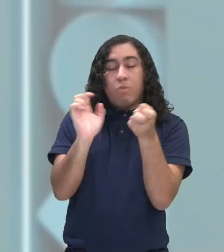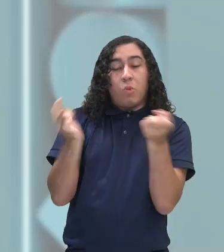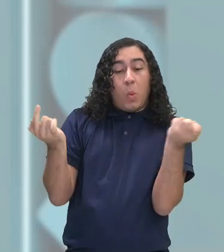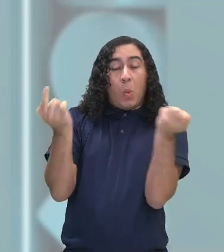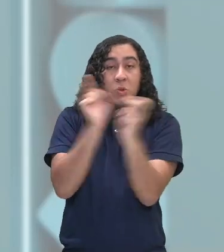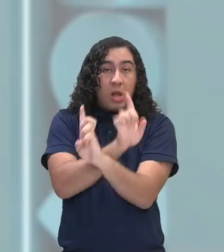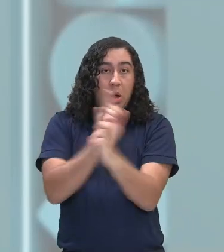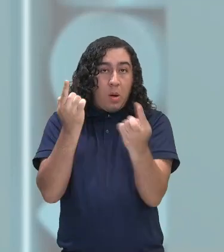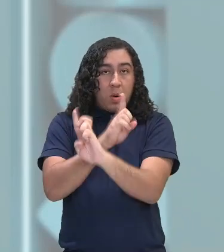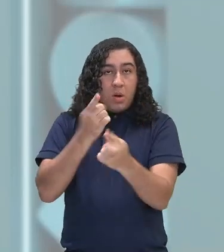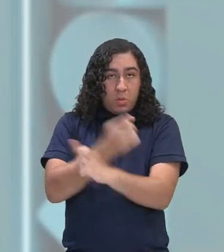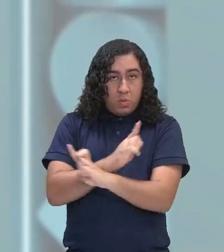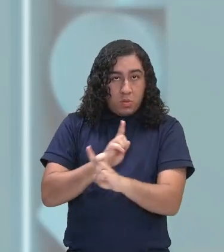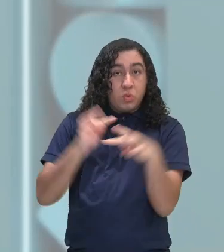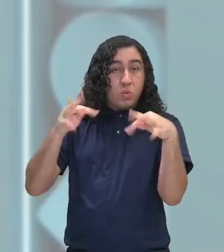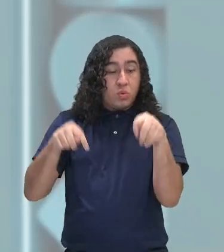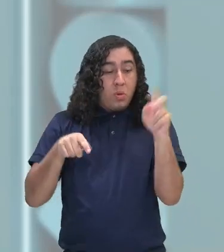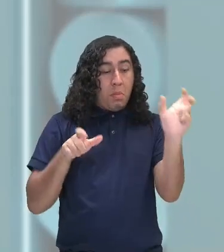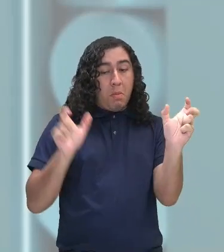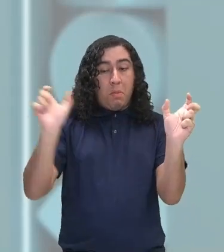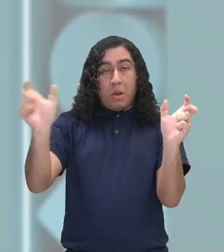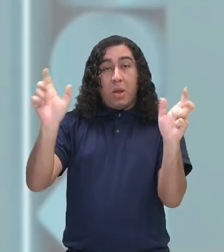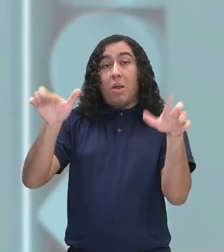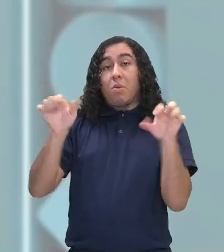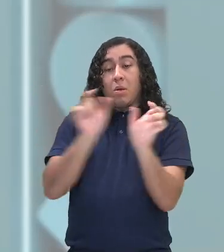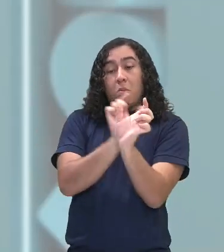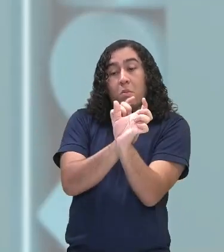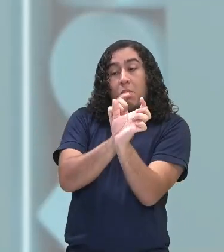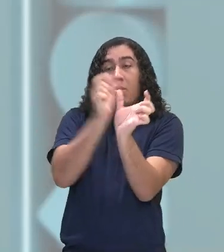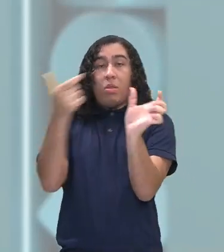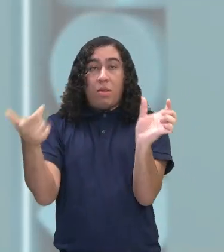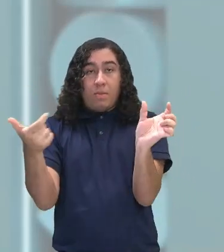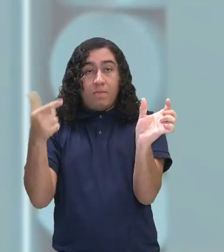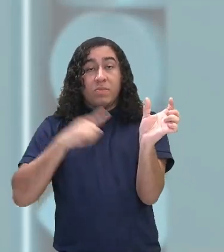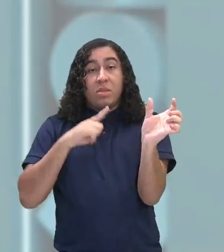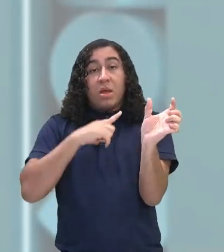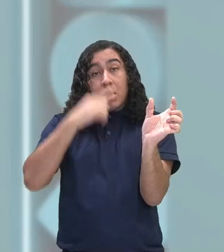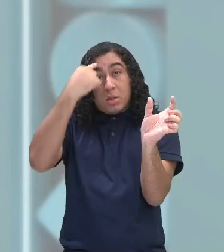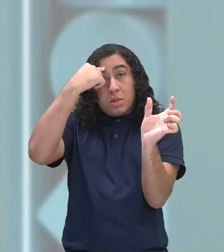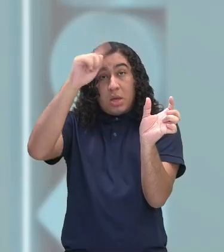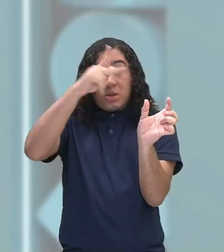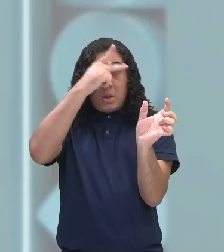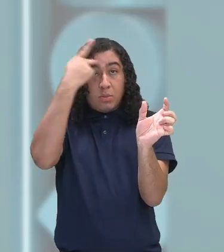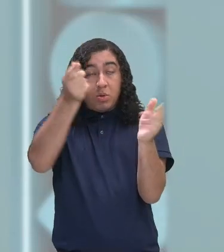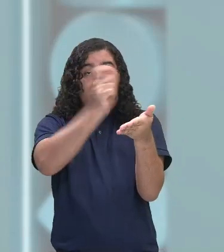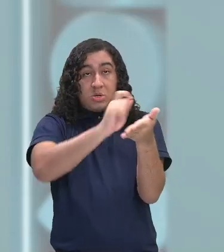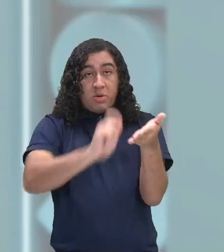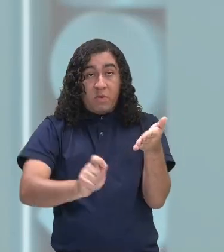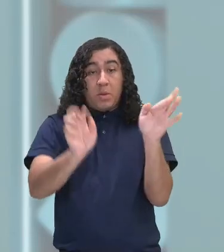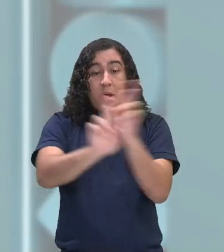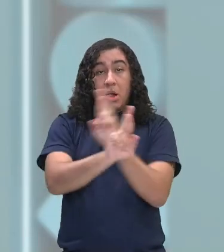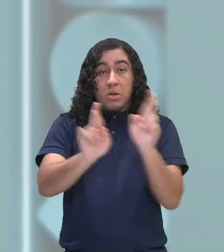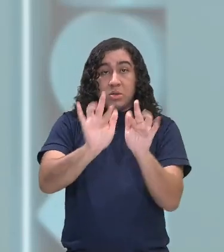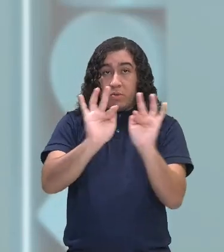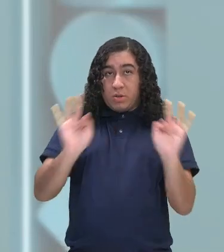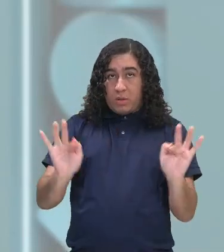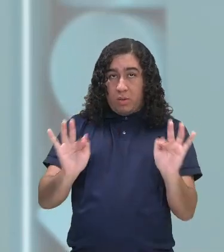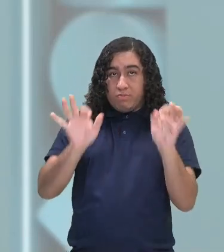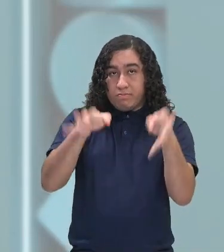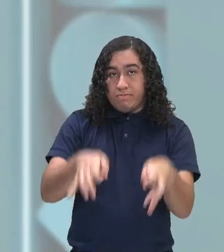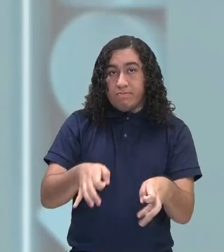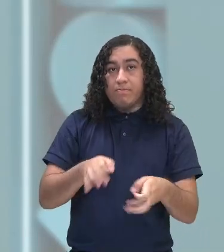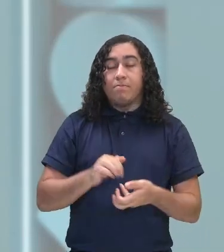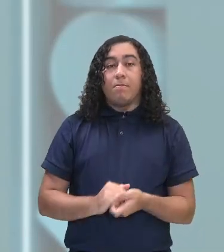houve ali uma intencionalidade de quem escreveu, com certeza. Então,